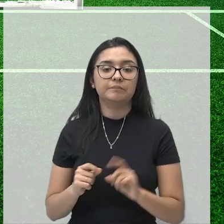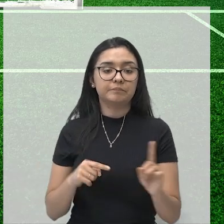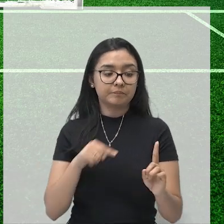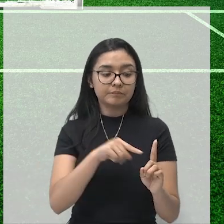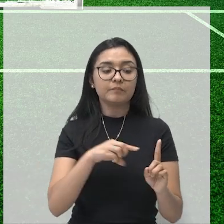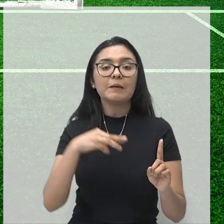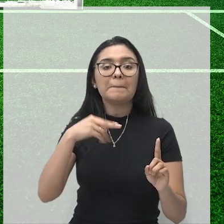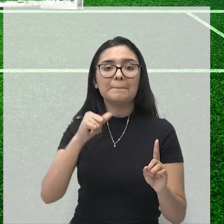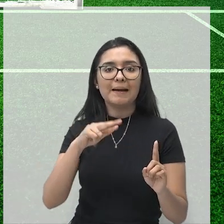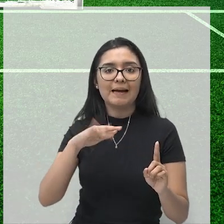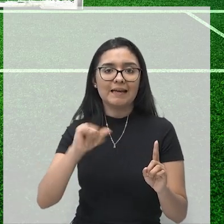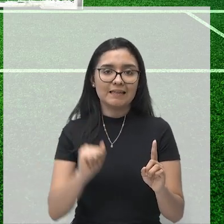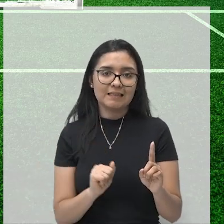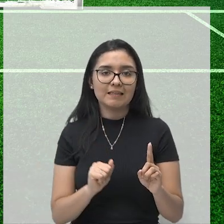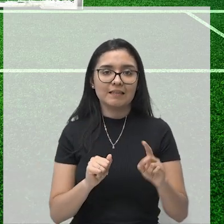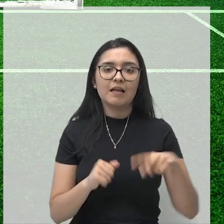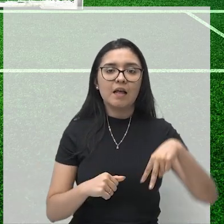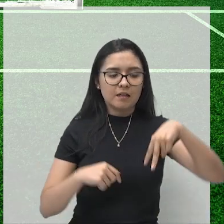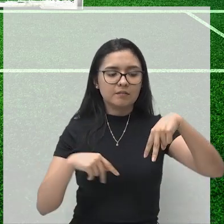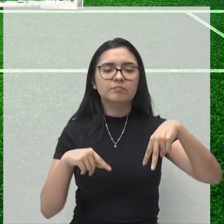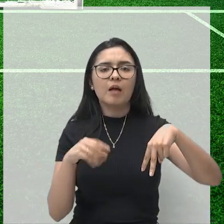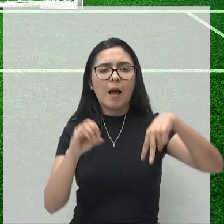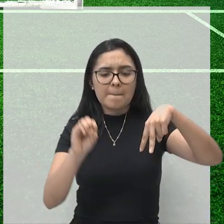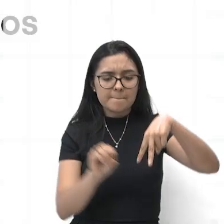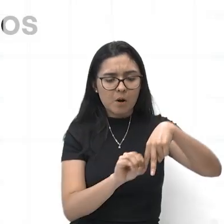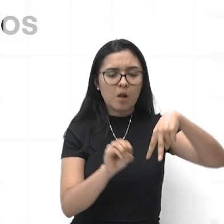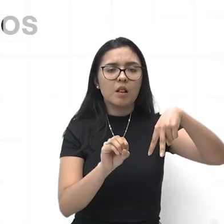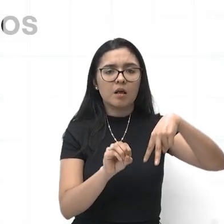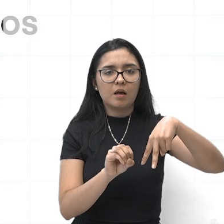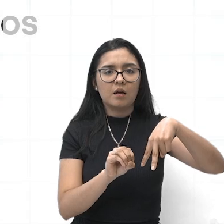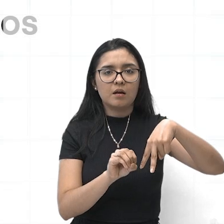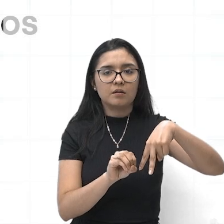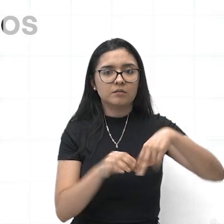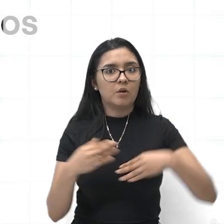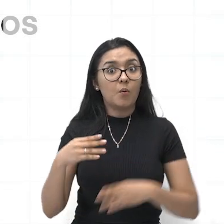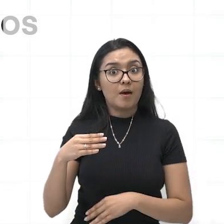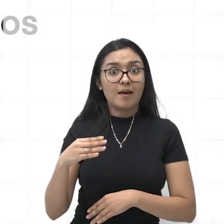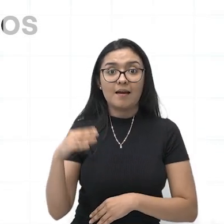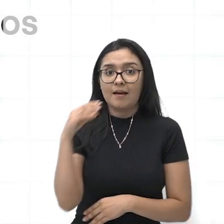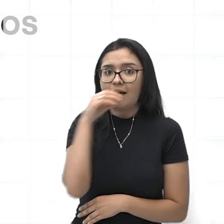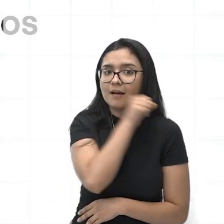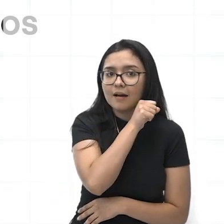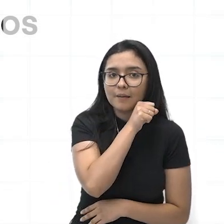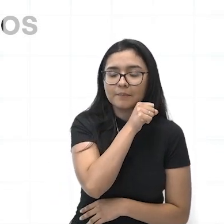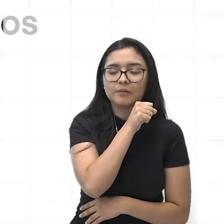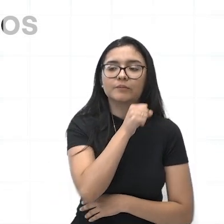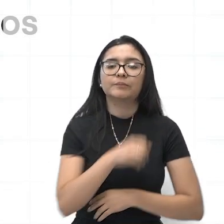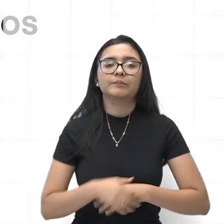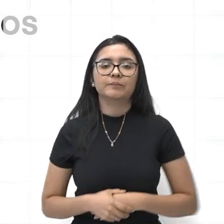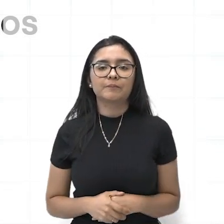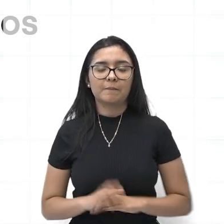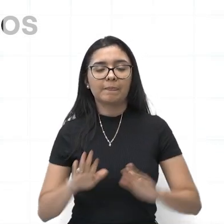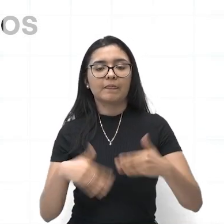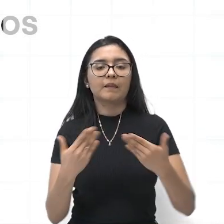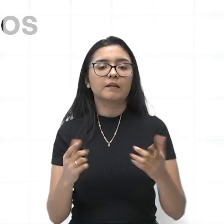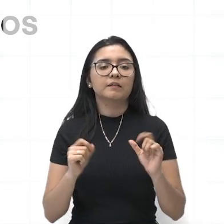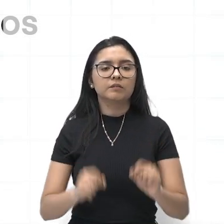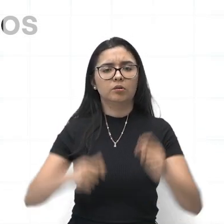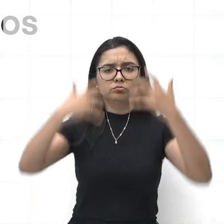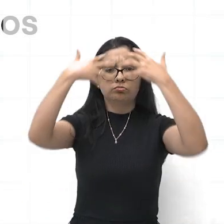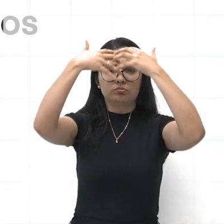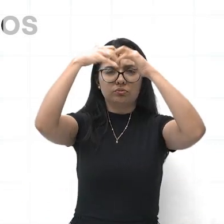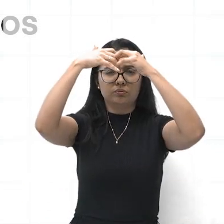Maria sente a bola em seus pés. Isso tudo rapidinho, viu? E os